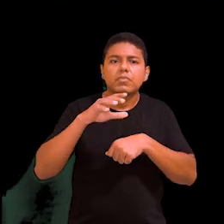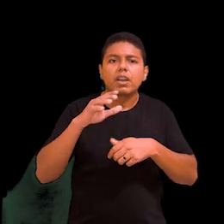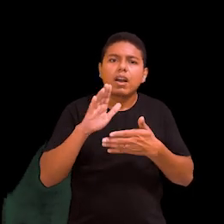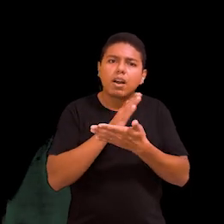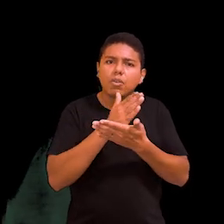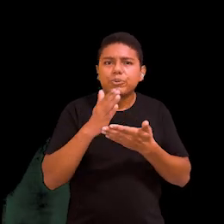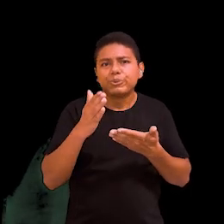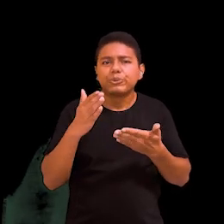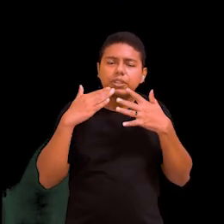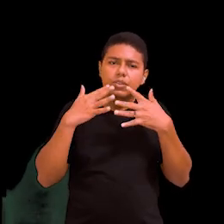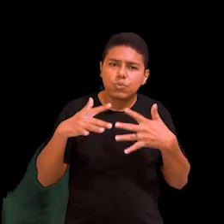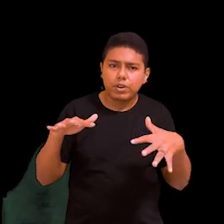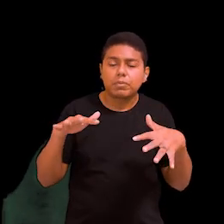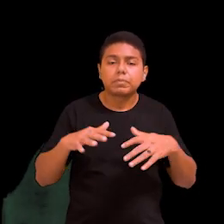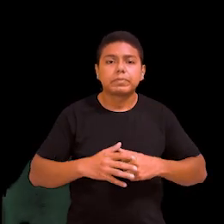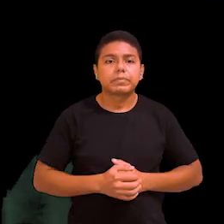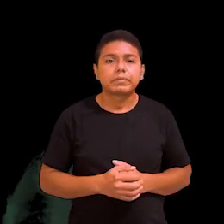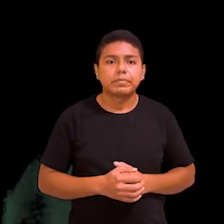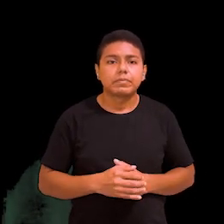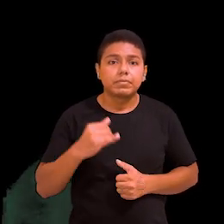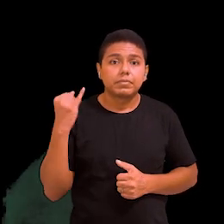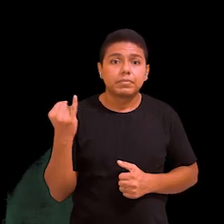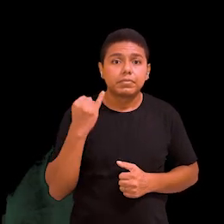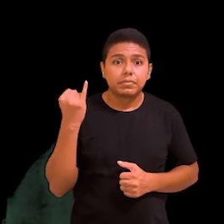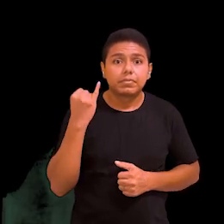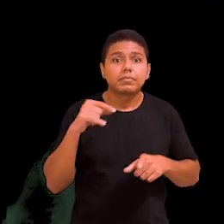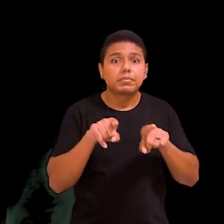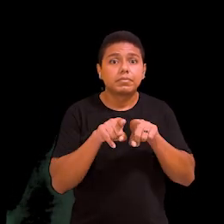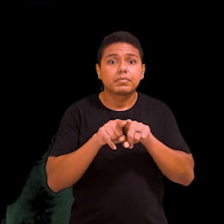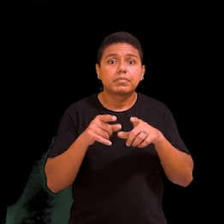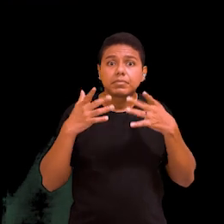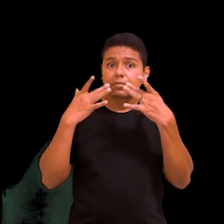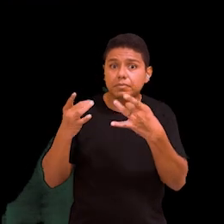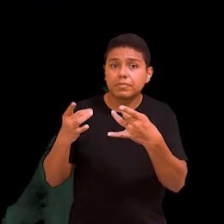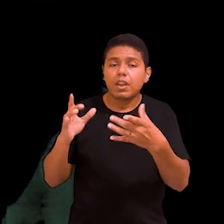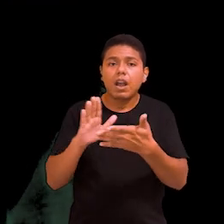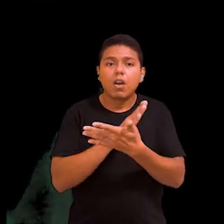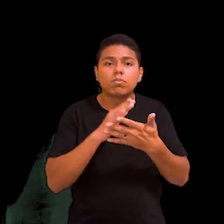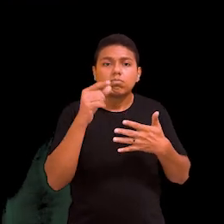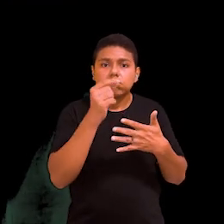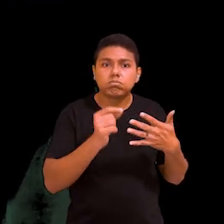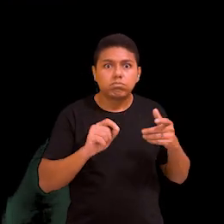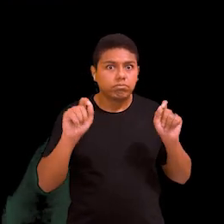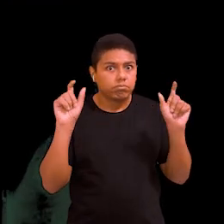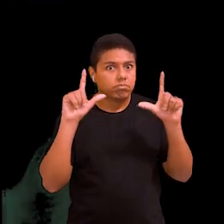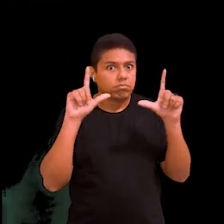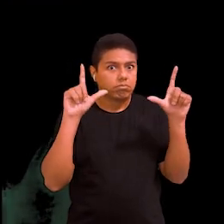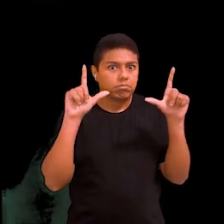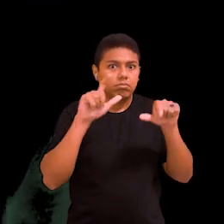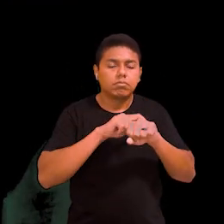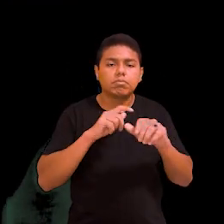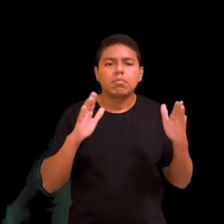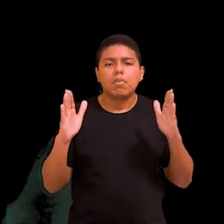fazer orientação dos laxantes naturais. É importante estar atento aos sinais